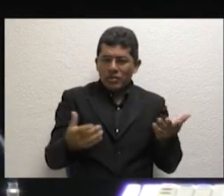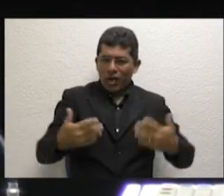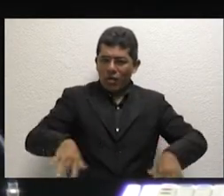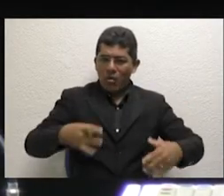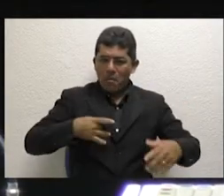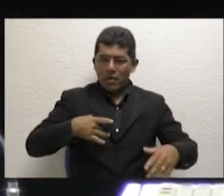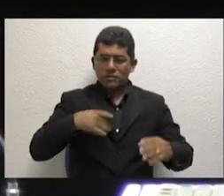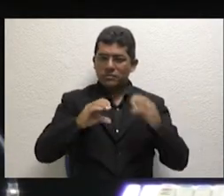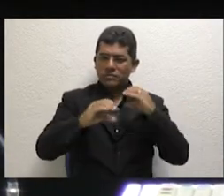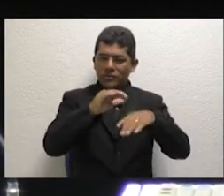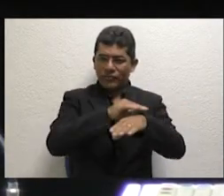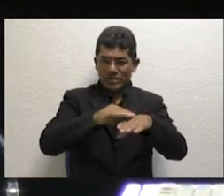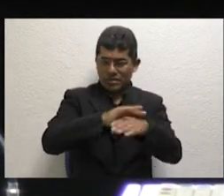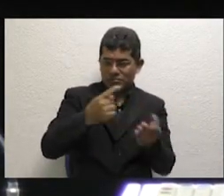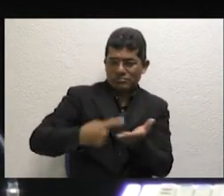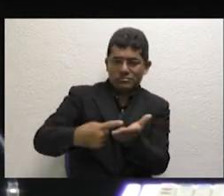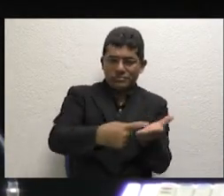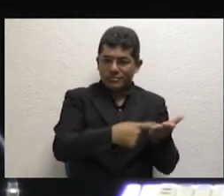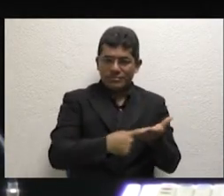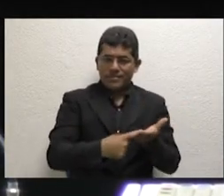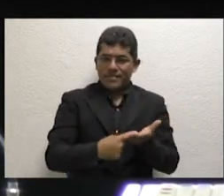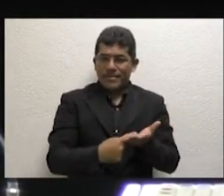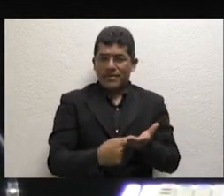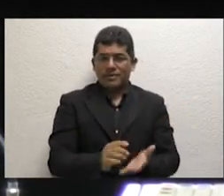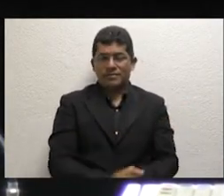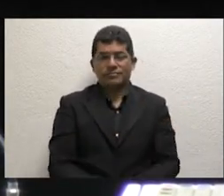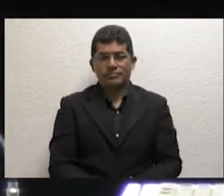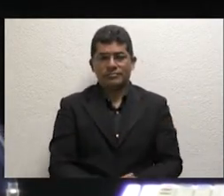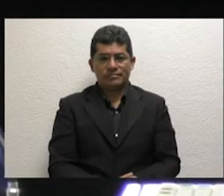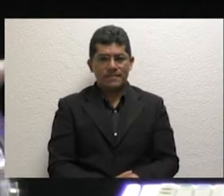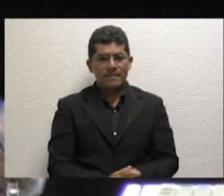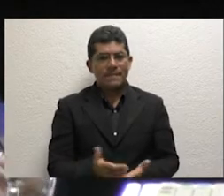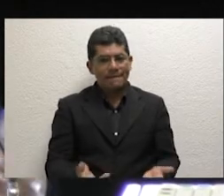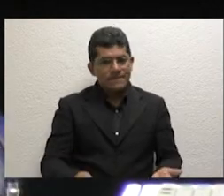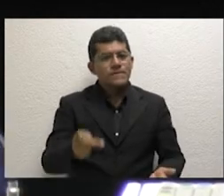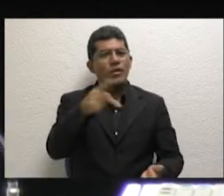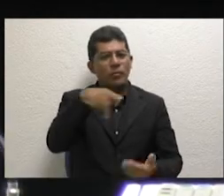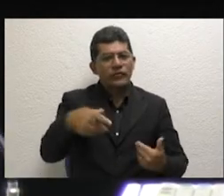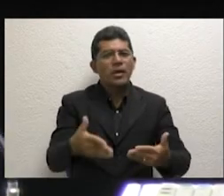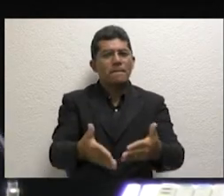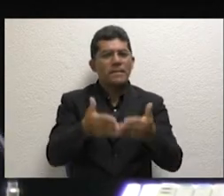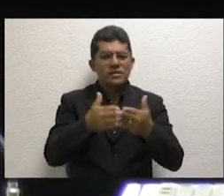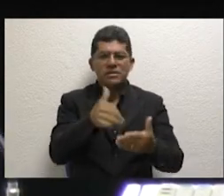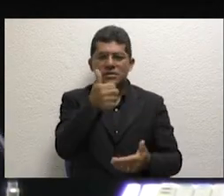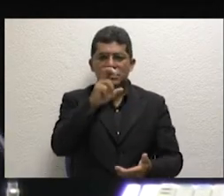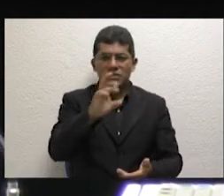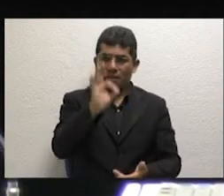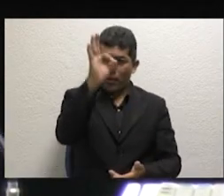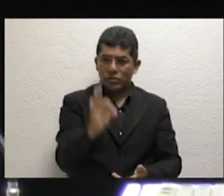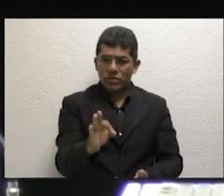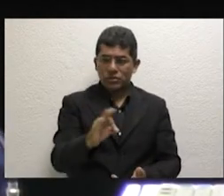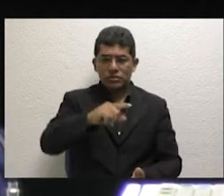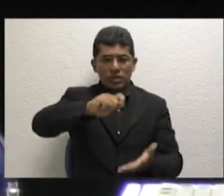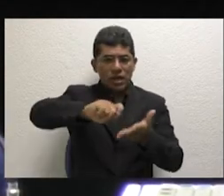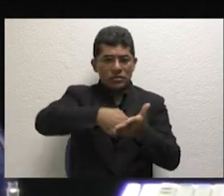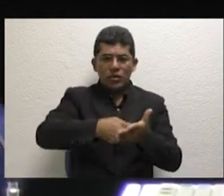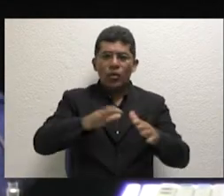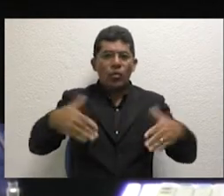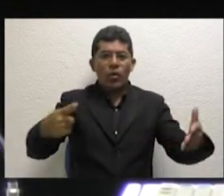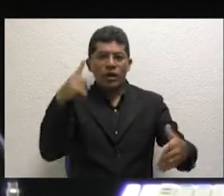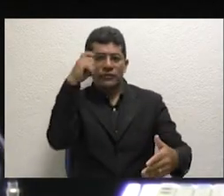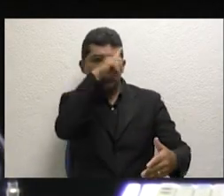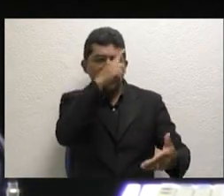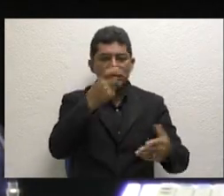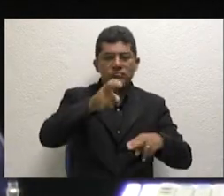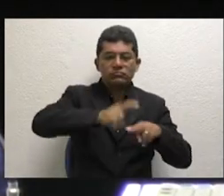sentar com os professores de negociar o reajuste ora os professores pedem 15% de reajuste qual a dificuldade de ele